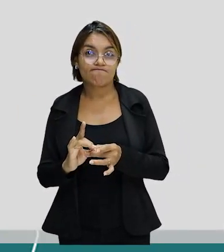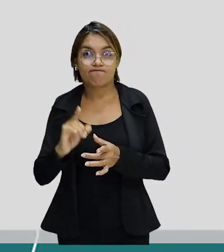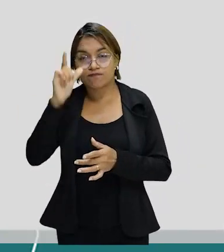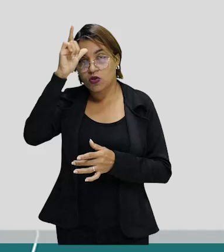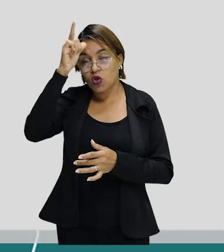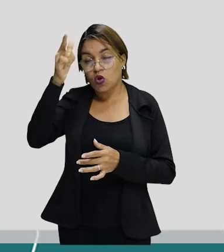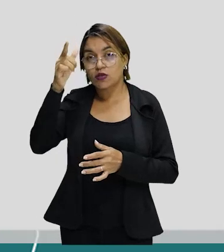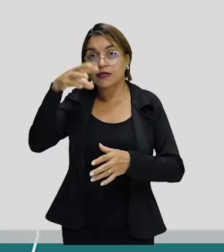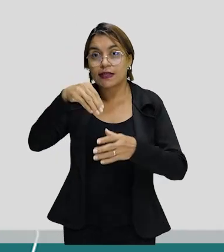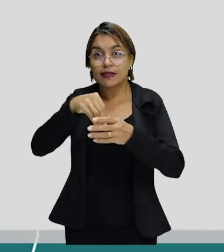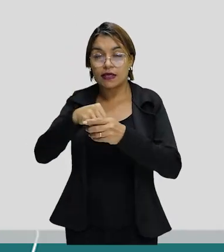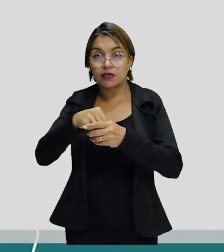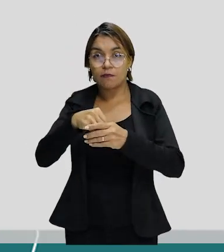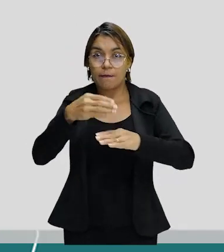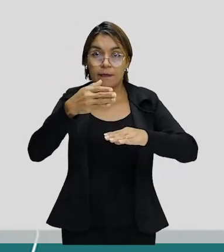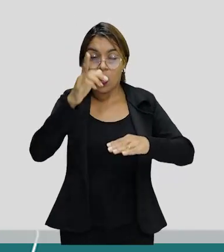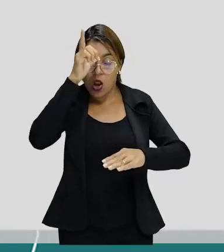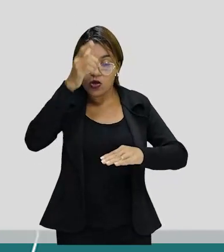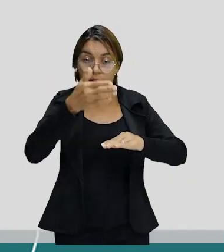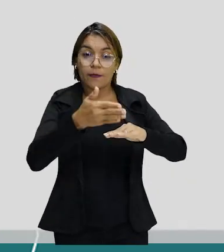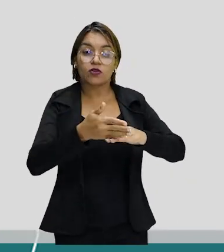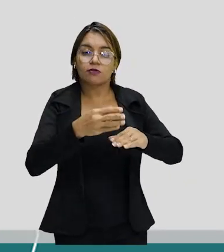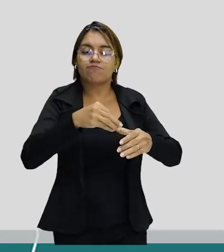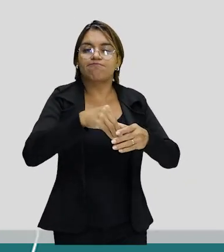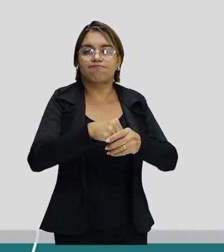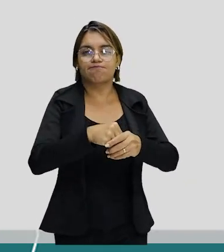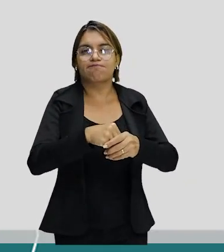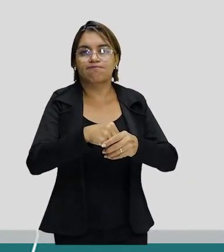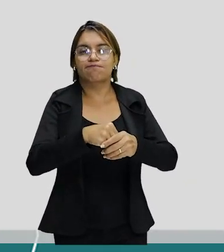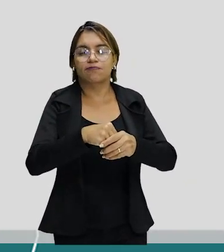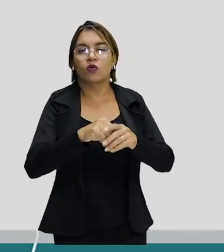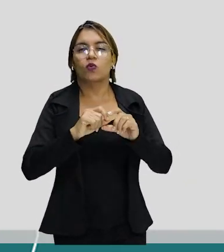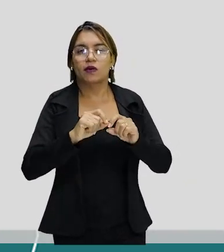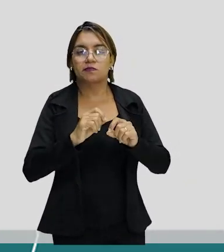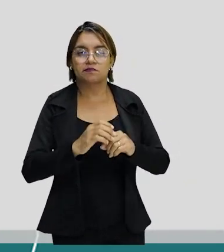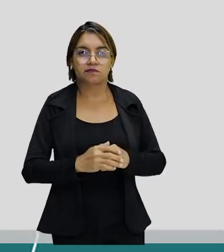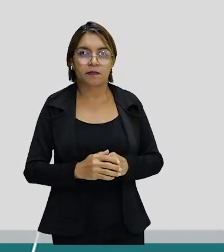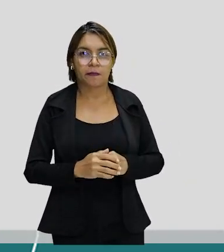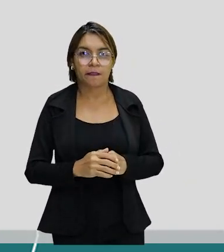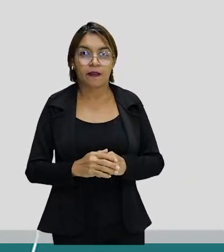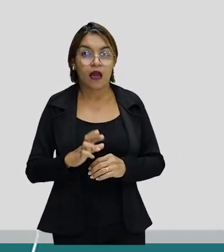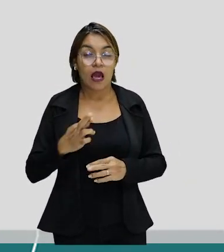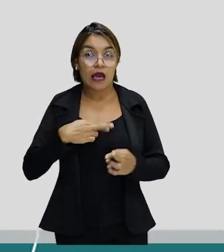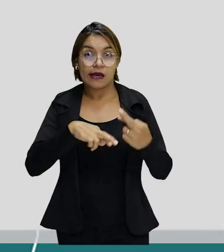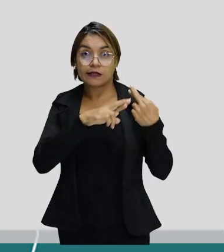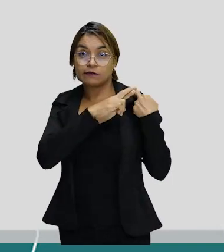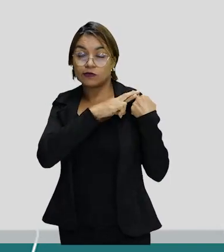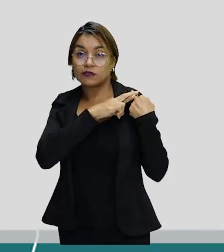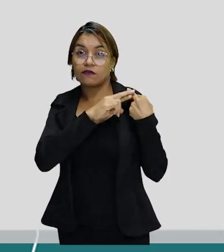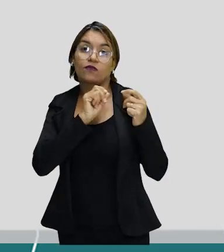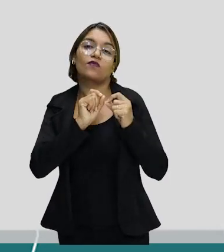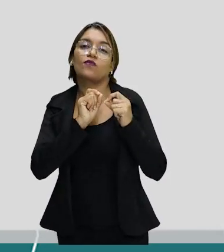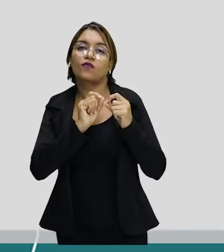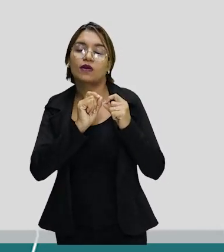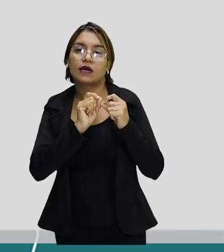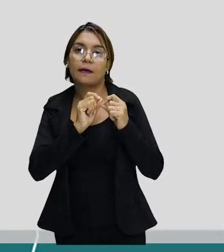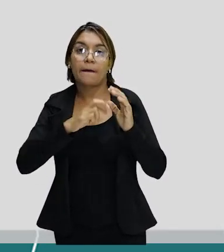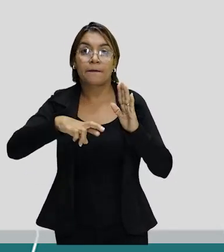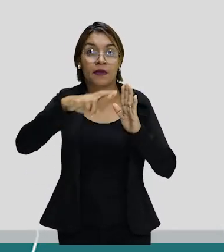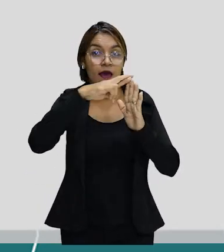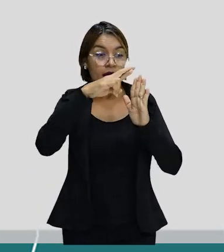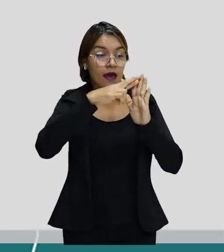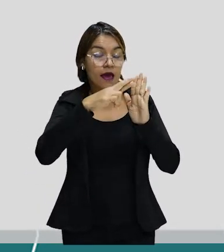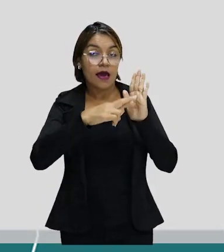dentro da lógica moderna para justamente serem responsáveis ou trazerem para a gente as